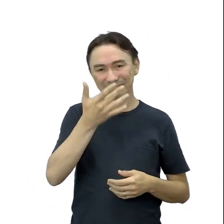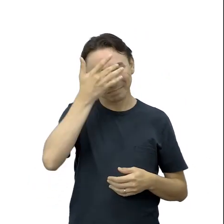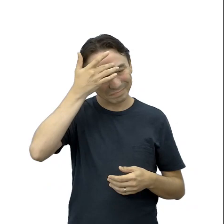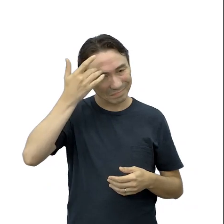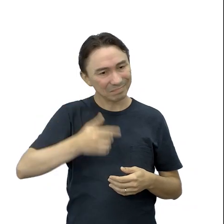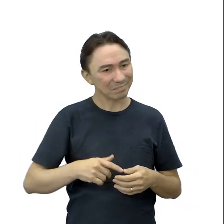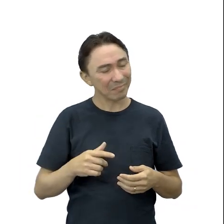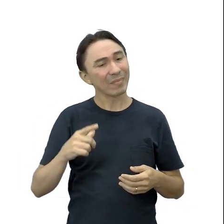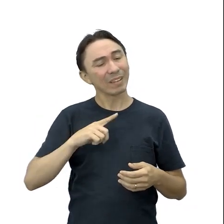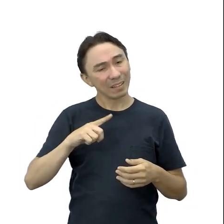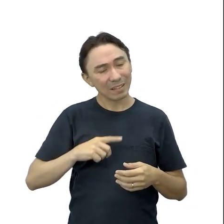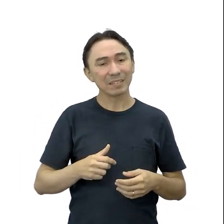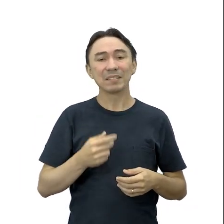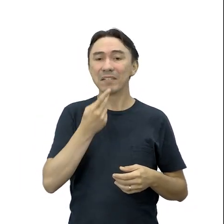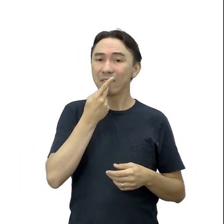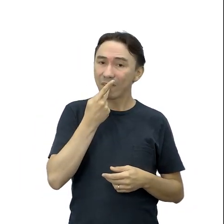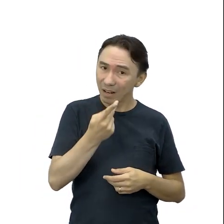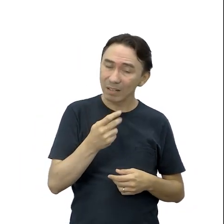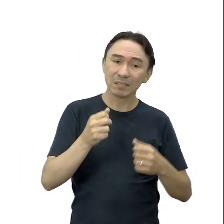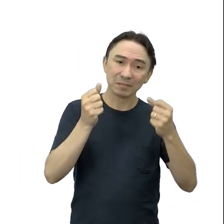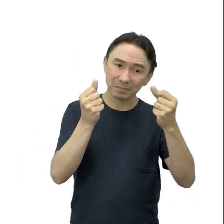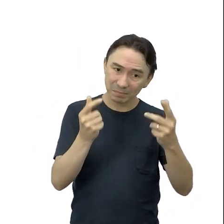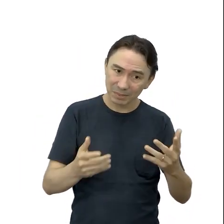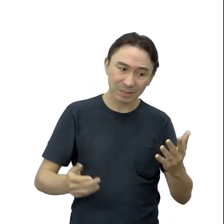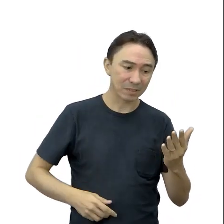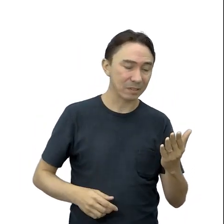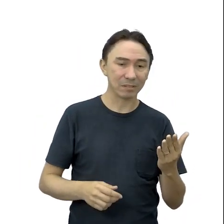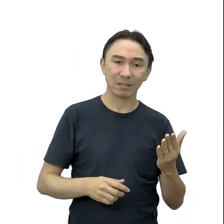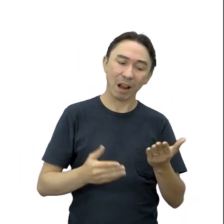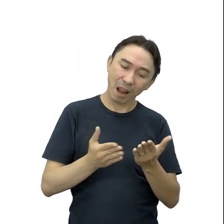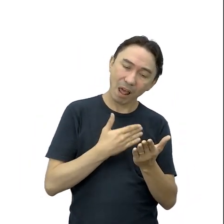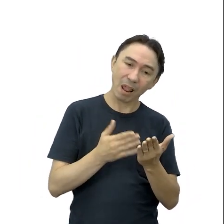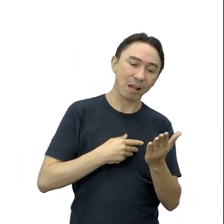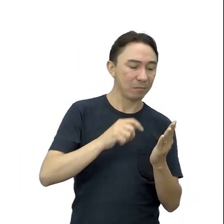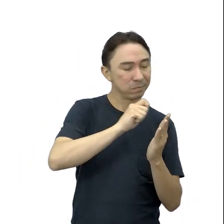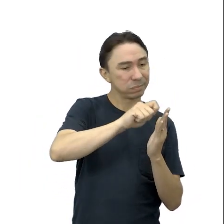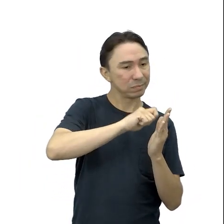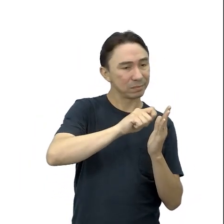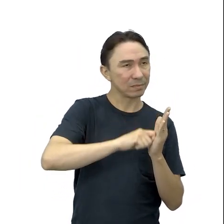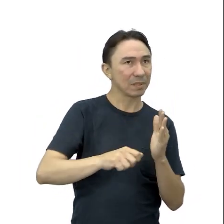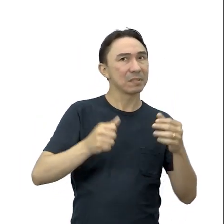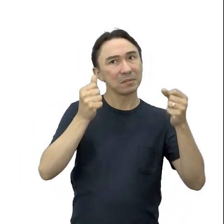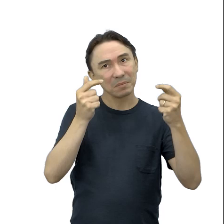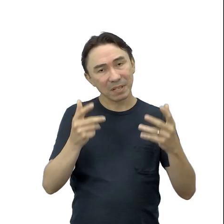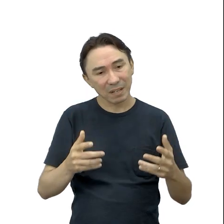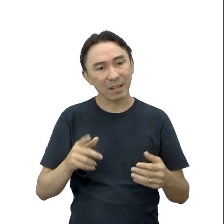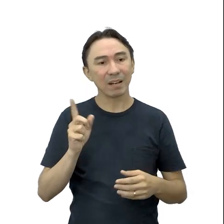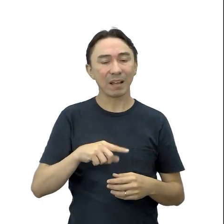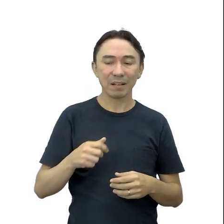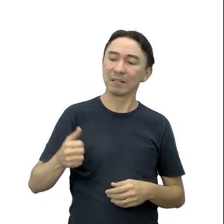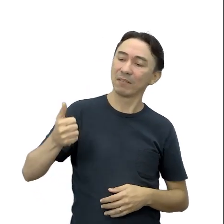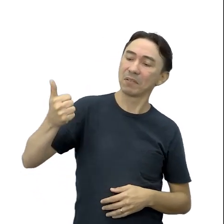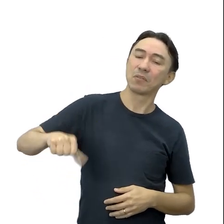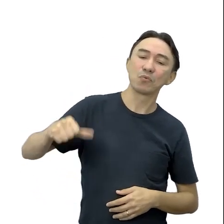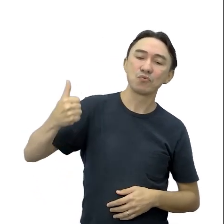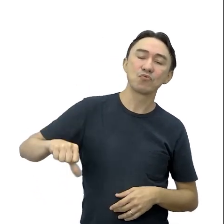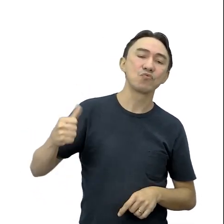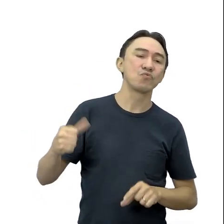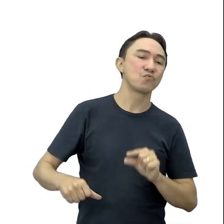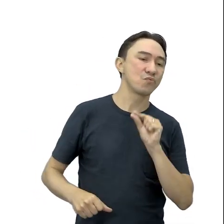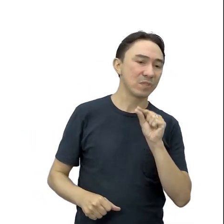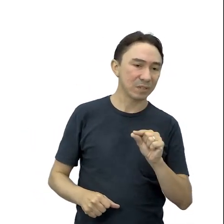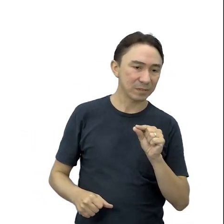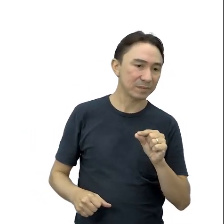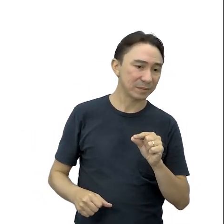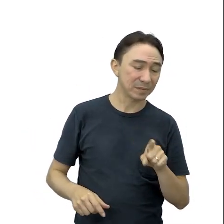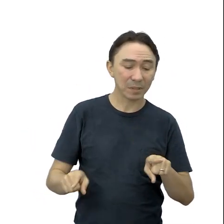Hadid, que fala sobre avaliação, né? Nós temos muitos autores que falam sobre avaliação, né? E eles falam também dessa avaliação